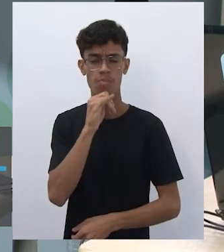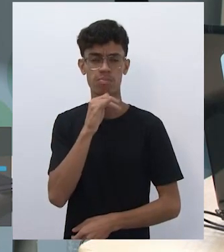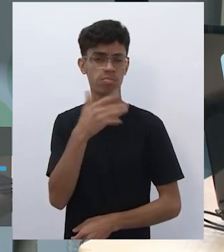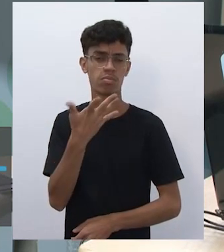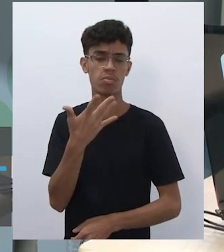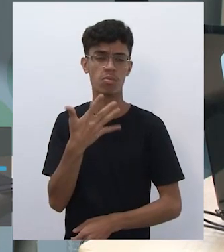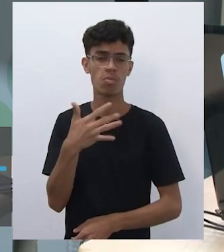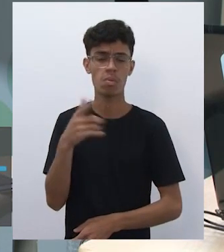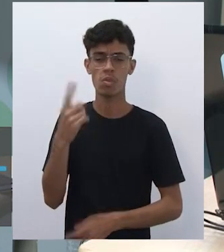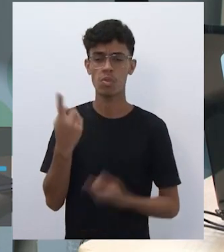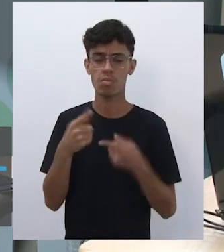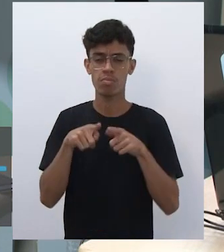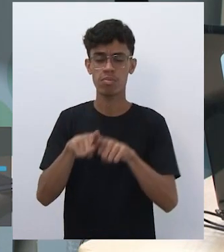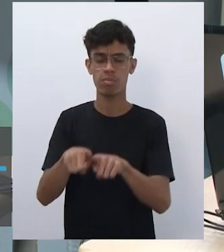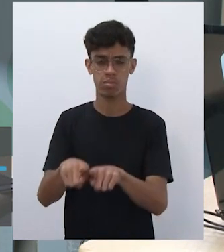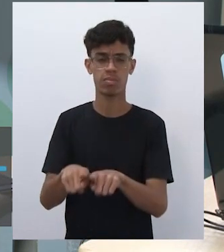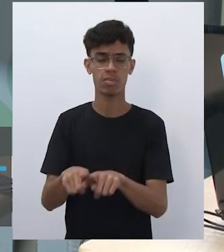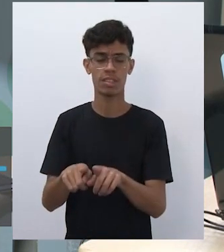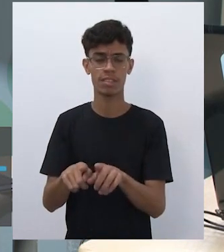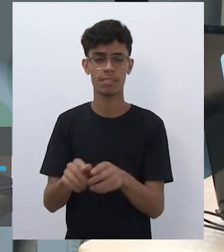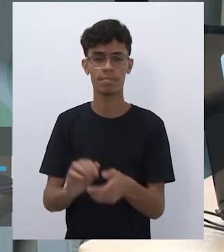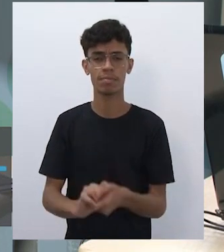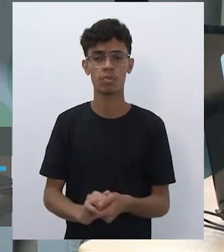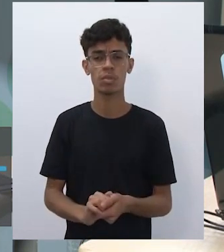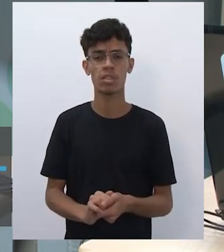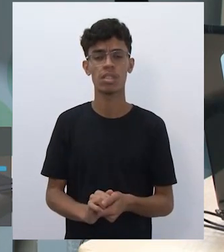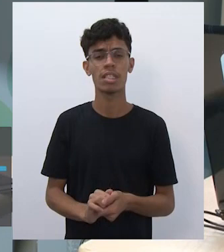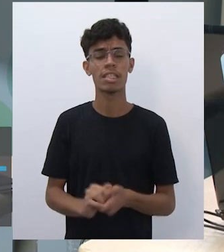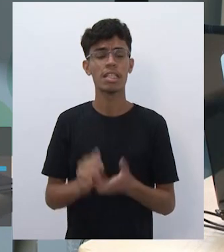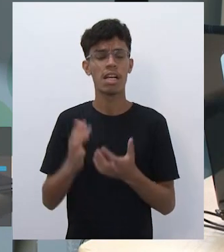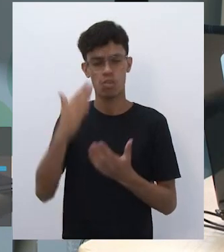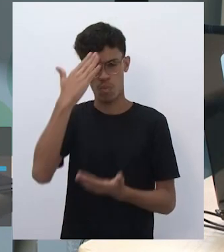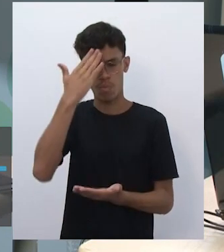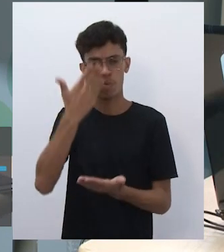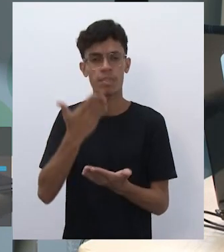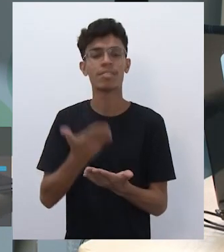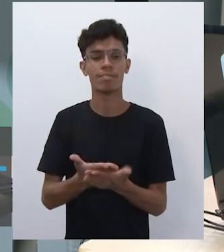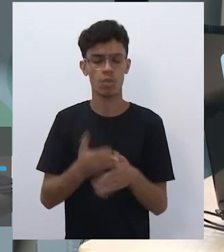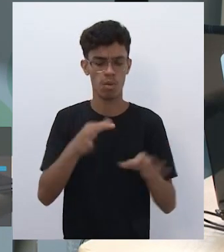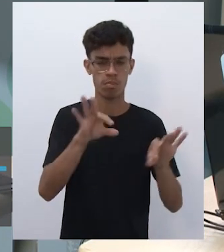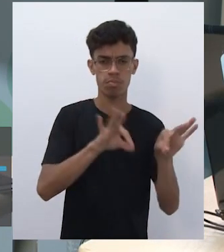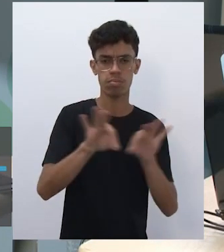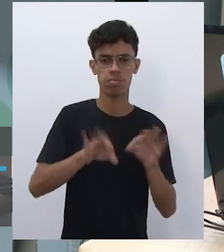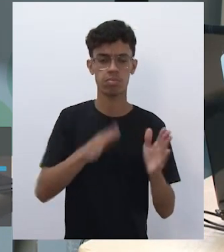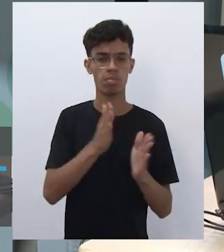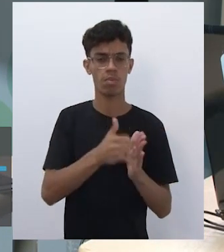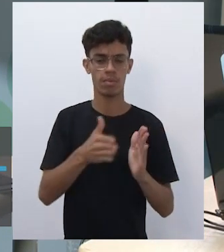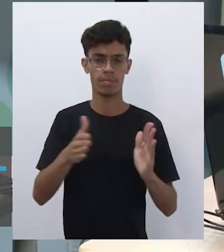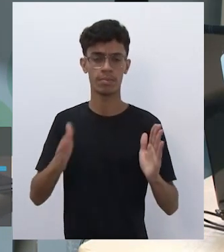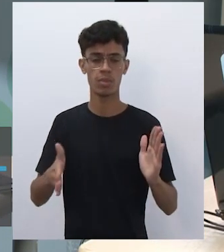investidor anjo, que queira, que acredite no projeto de vocês. Antes de vocês